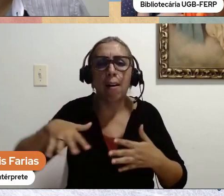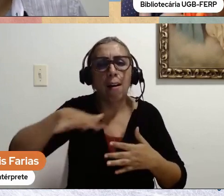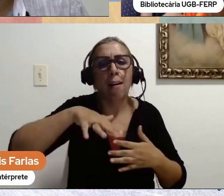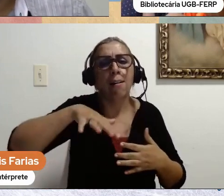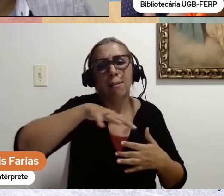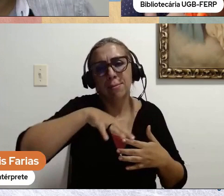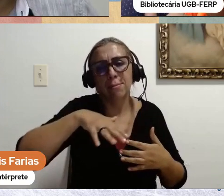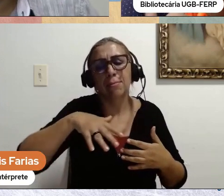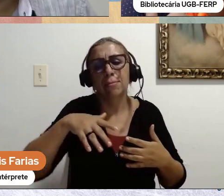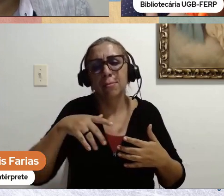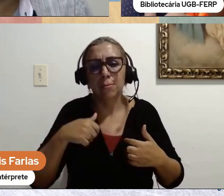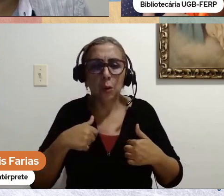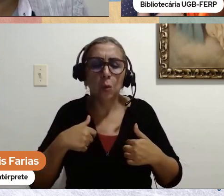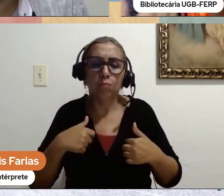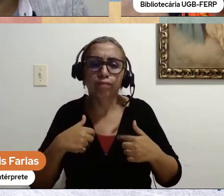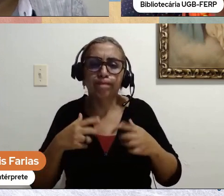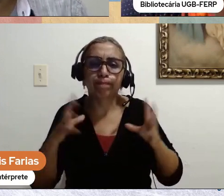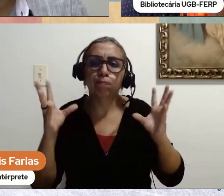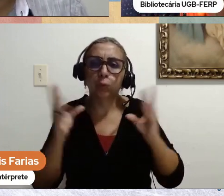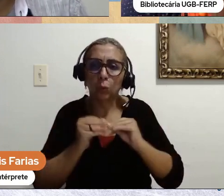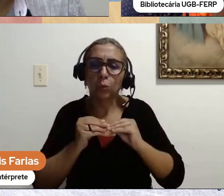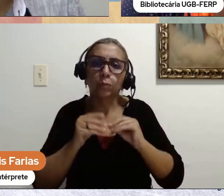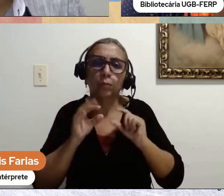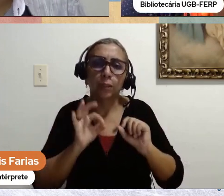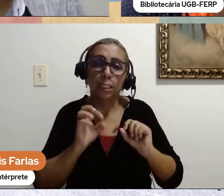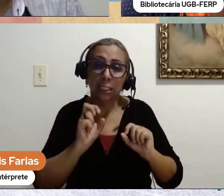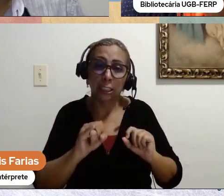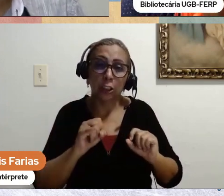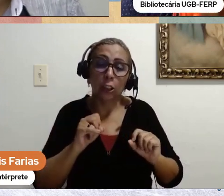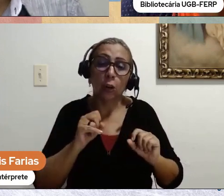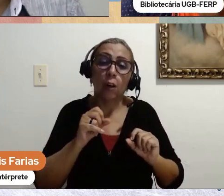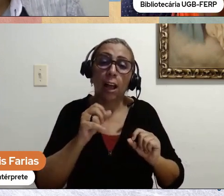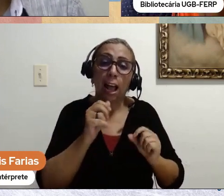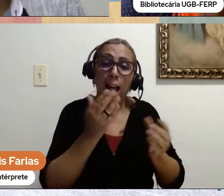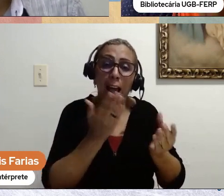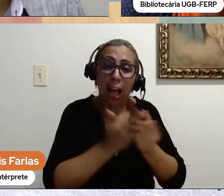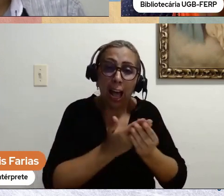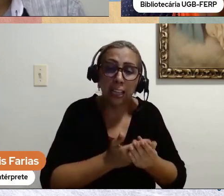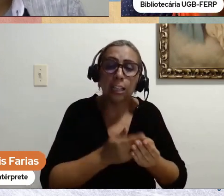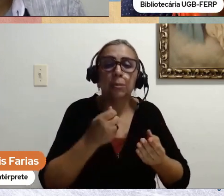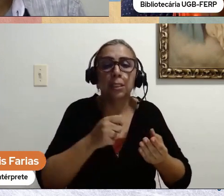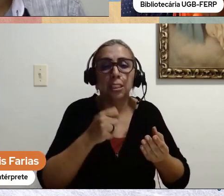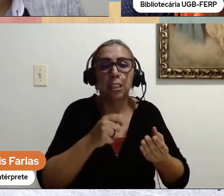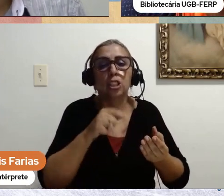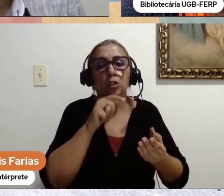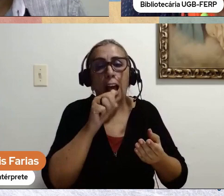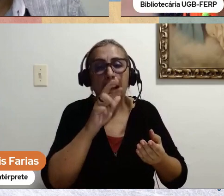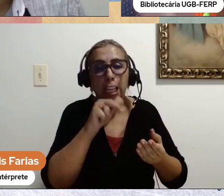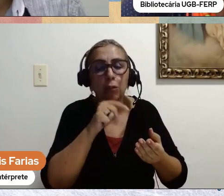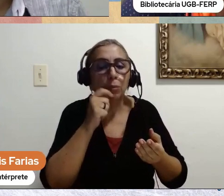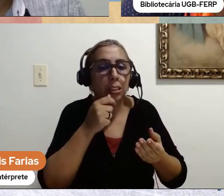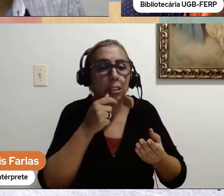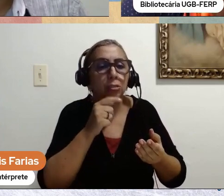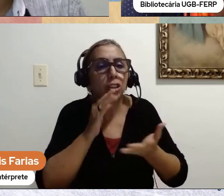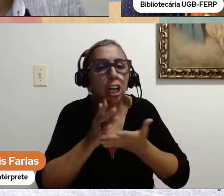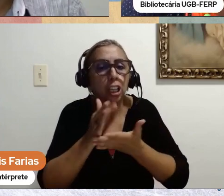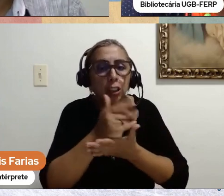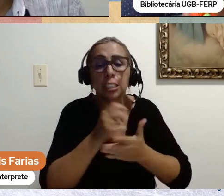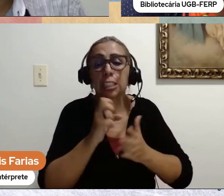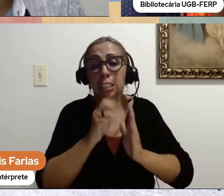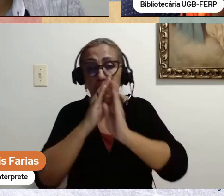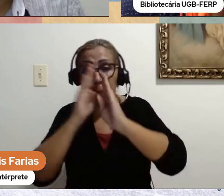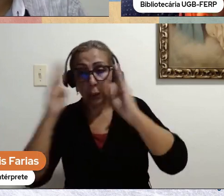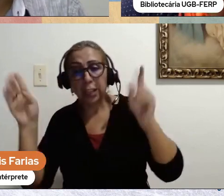a conclusão que eu chego, que se eu estou no arquivo, eu preciso do diagnóstico daquele acervo. Se eu estou na biblioteca,